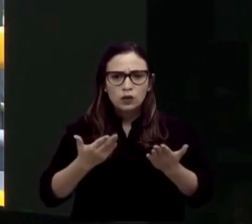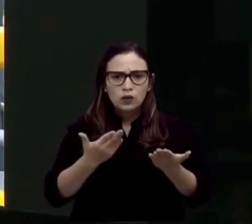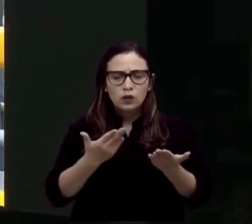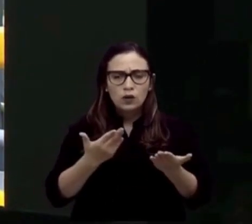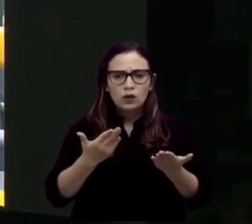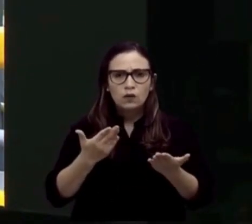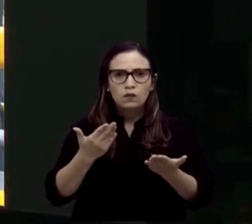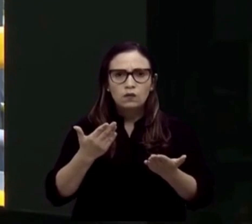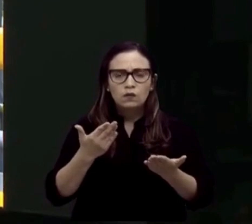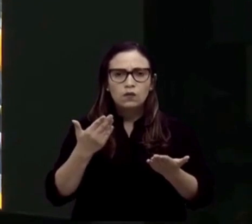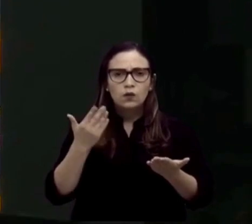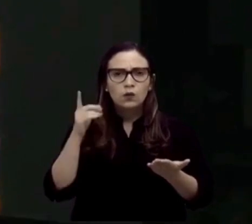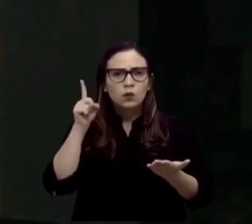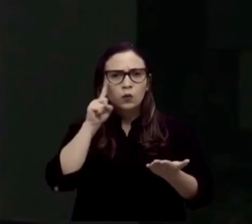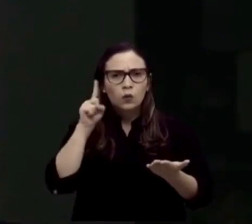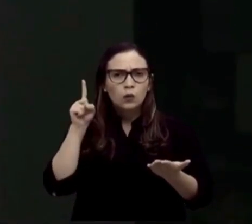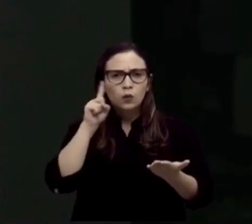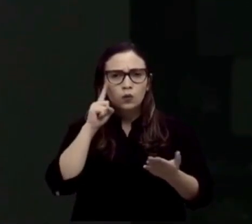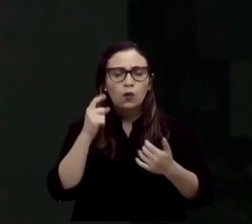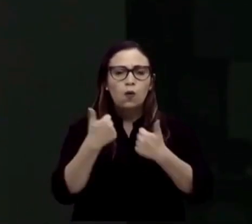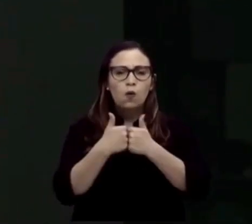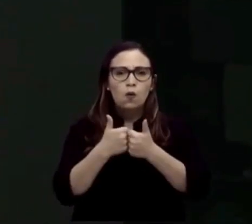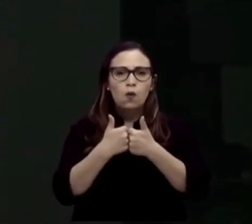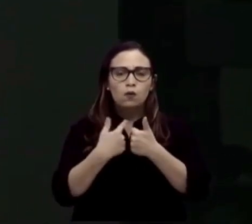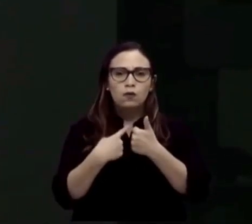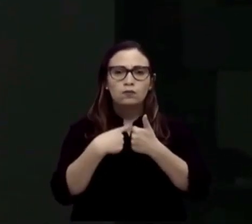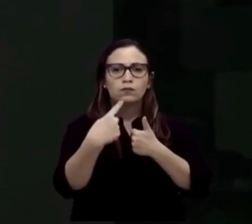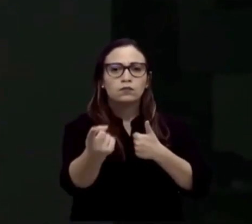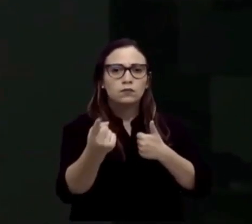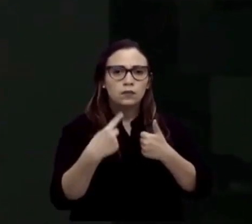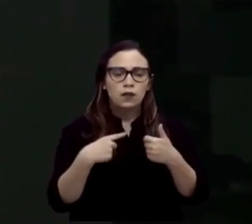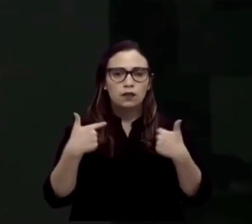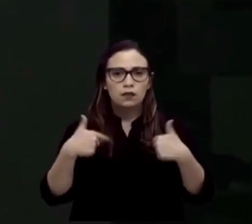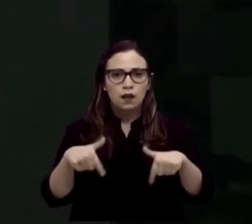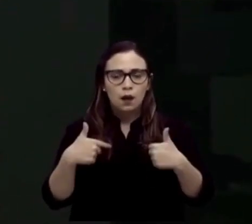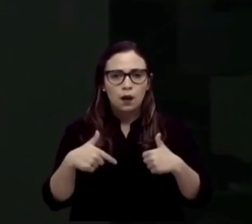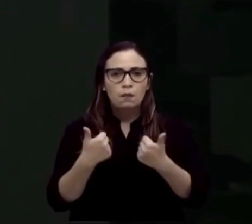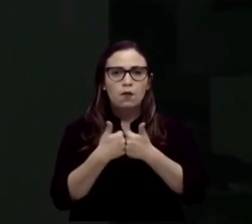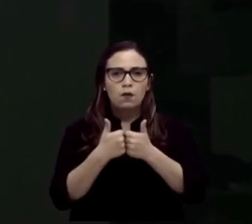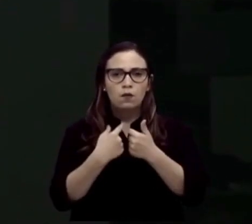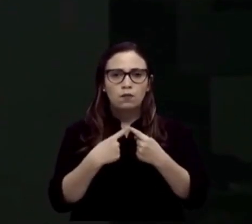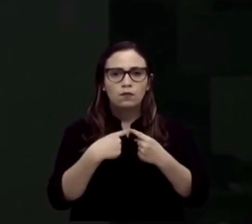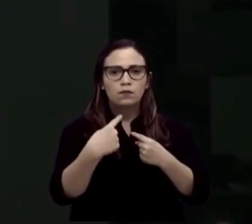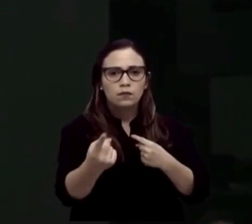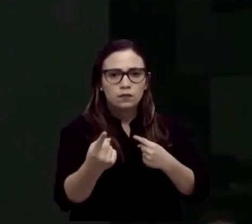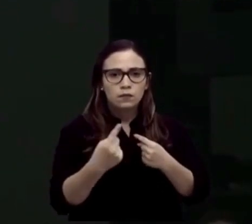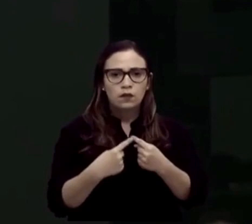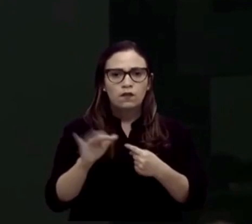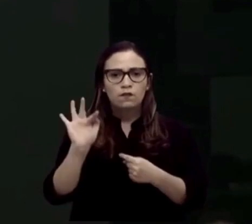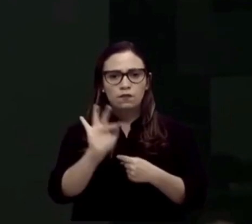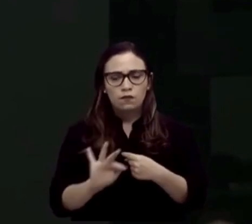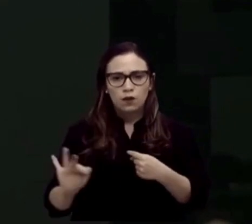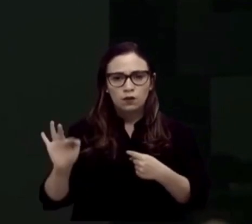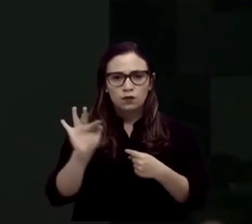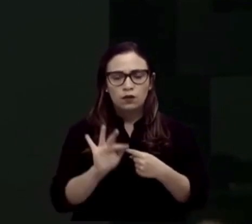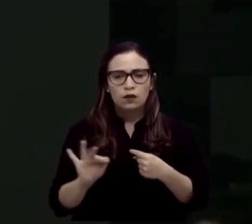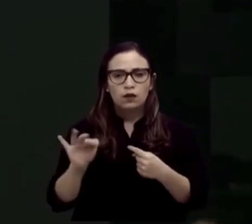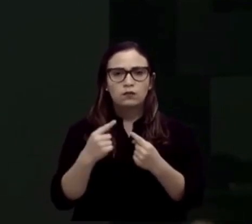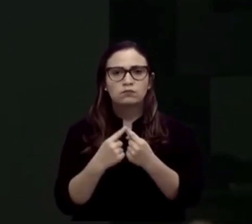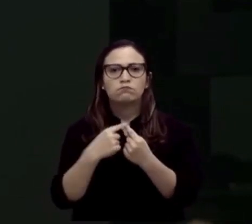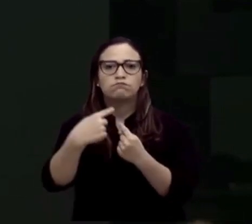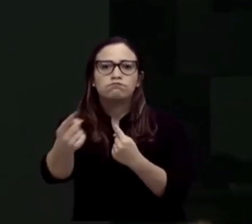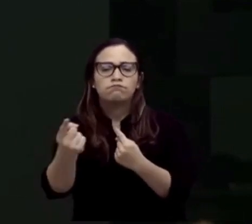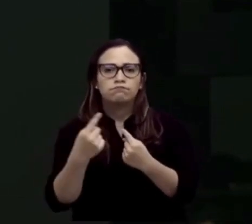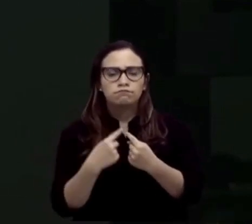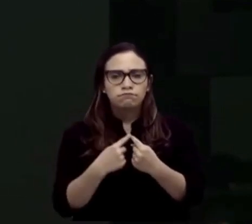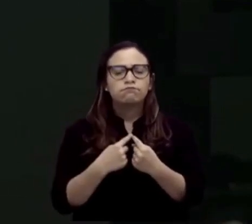por dia para ir e voltar do trabalho, para ir e voltar da faculdade, para ir e voltar do